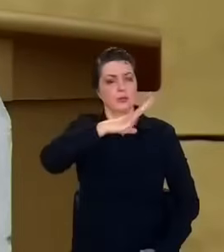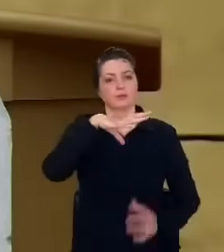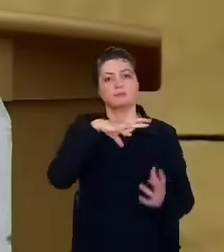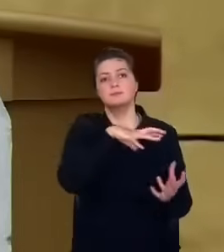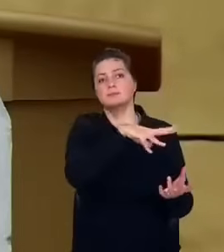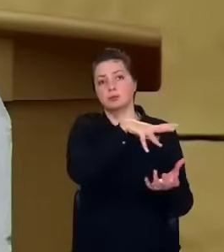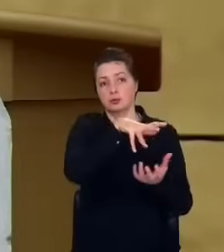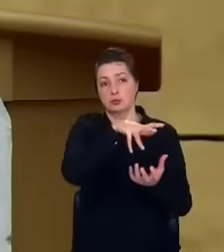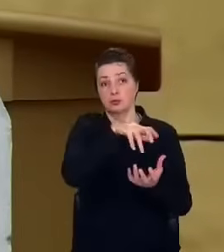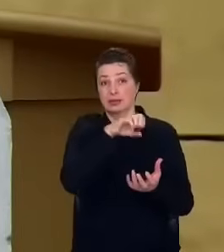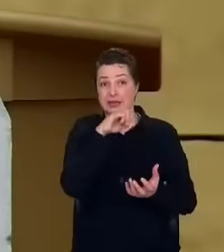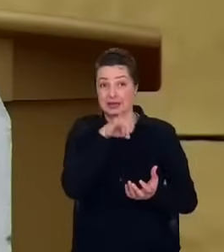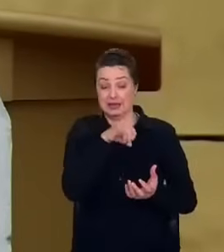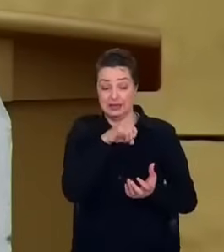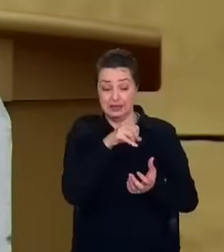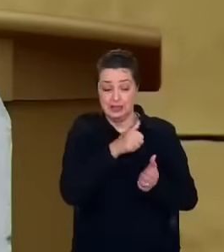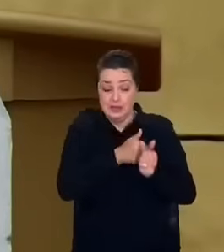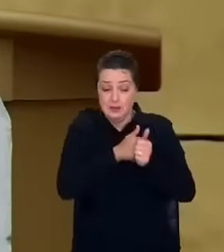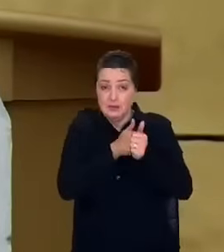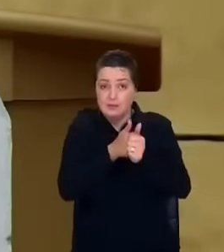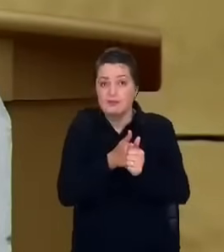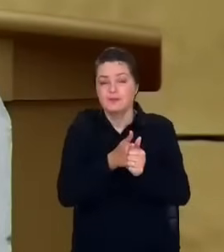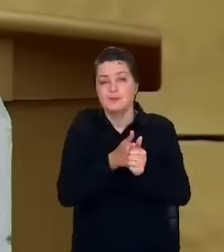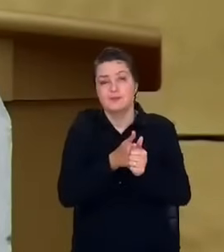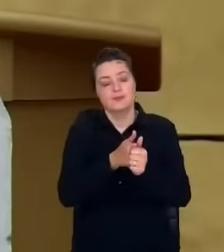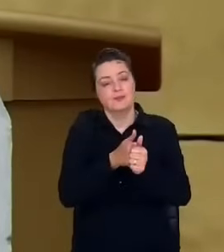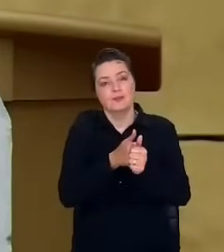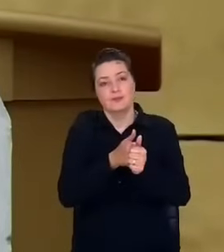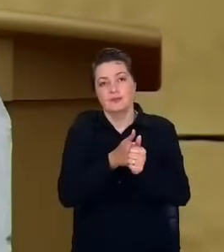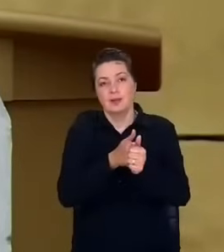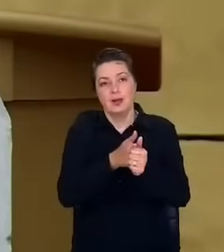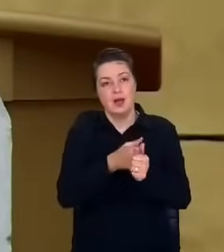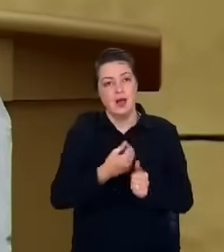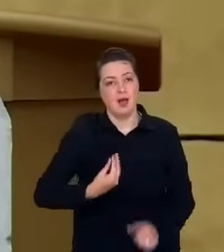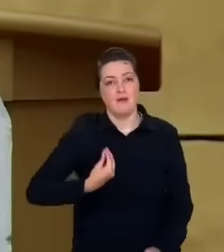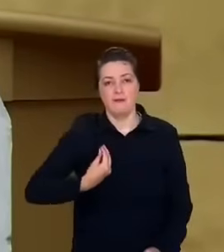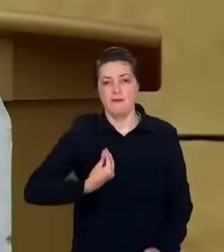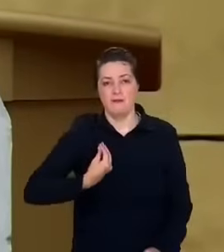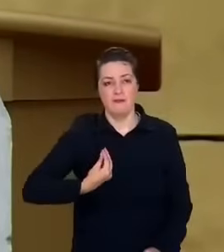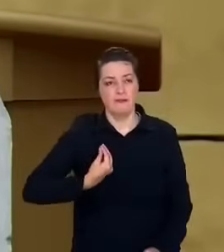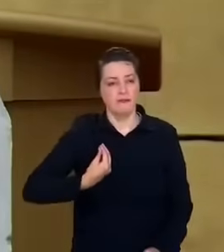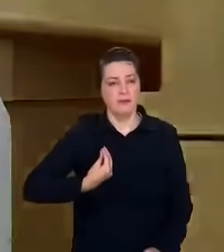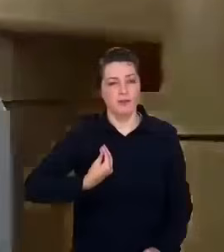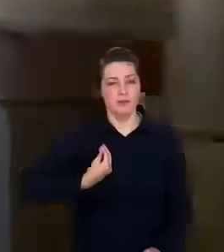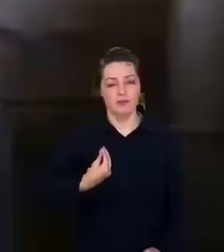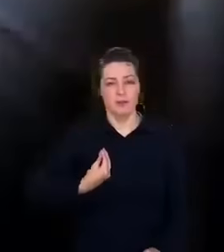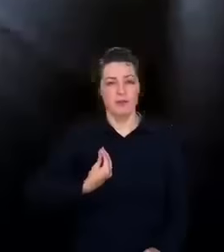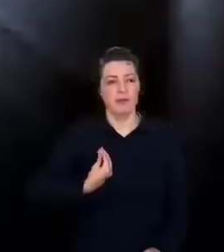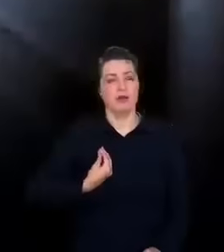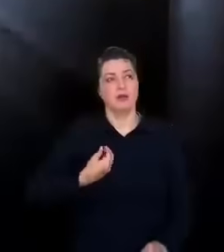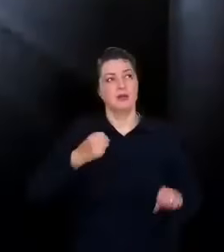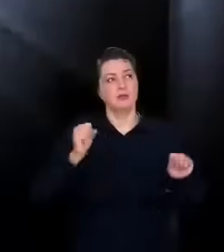Quem me segue não andará em trevas.